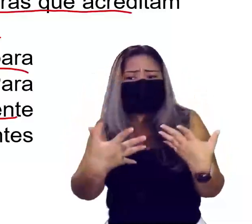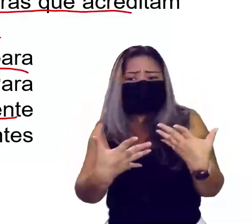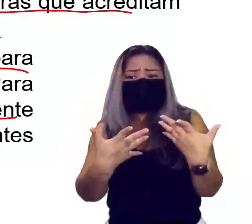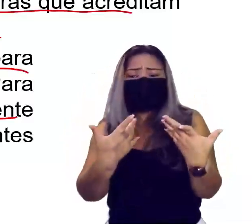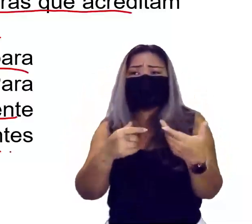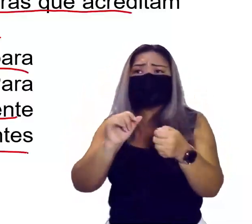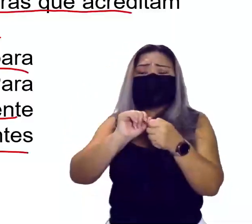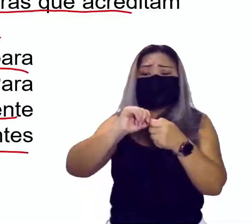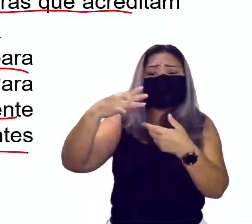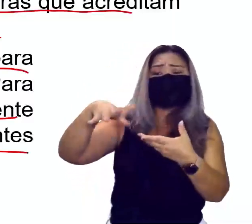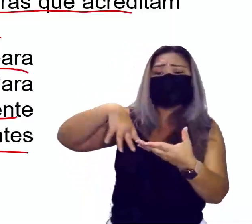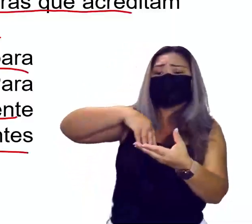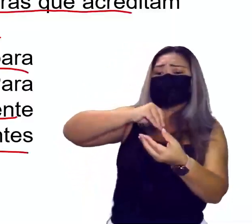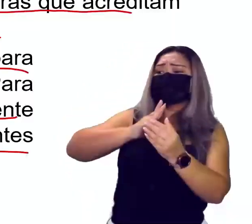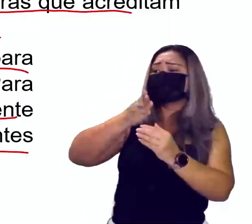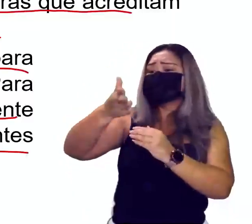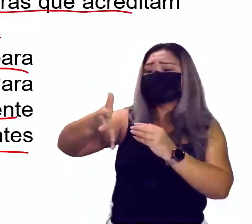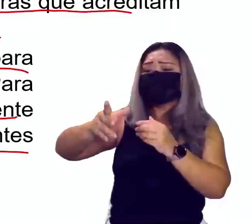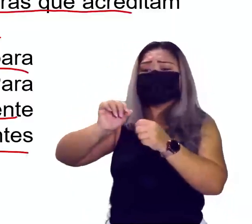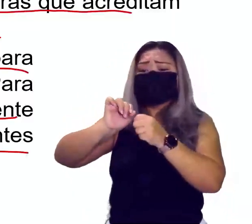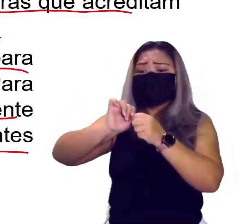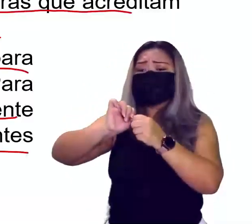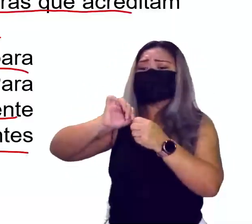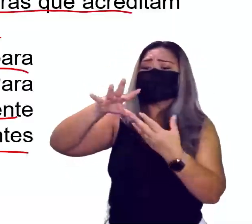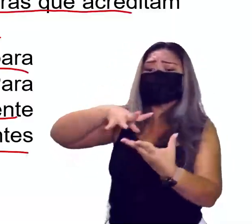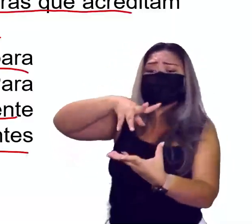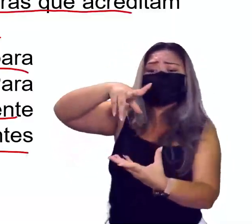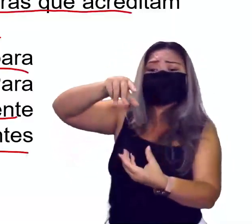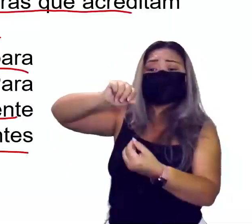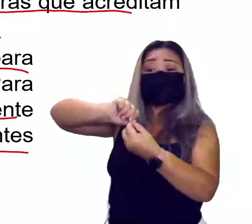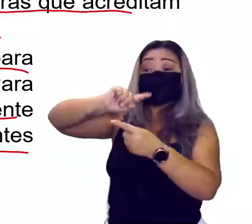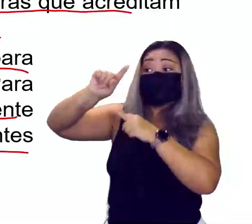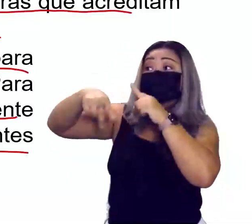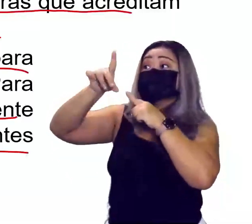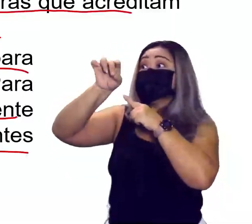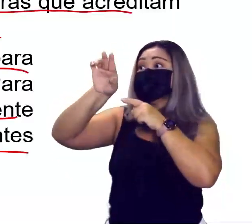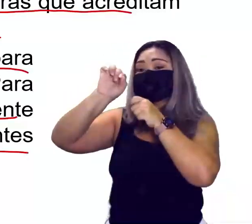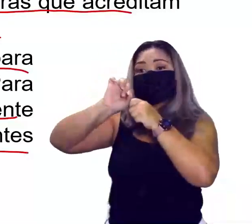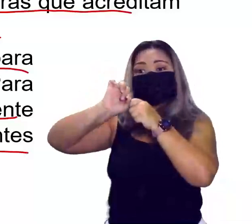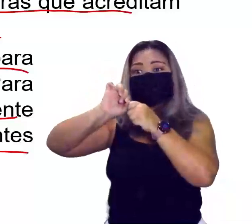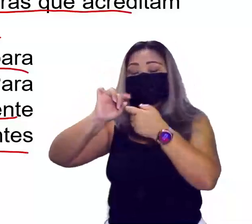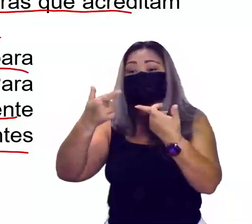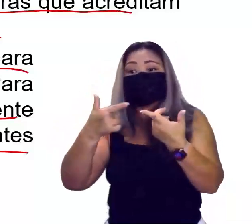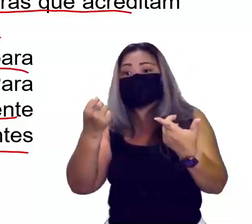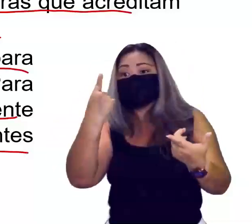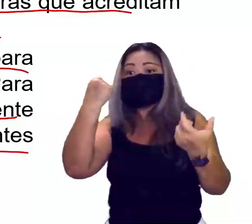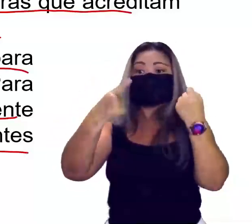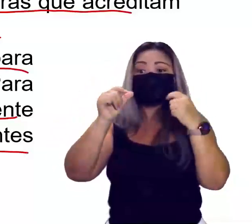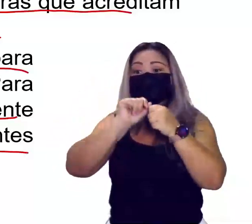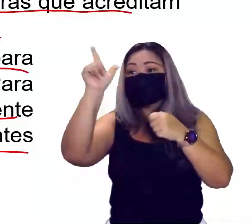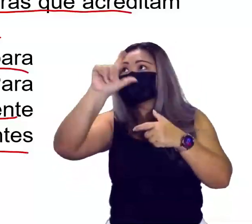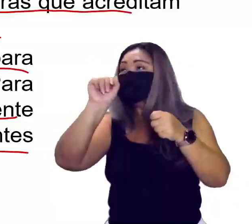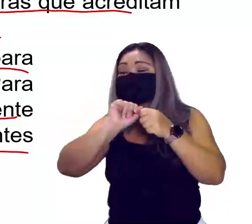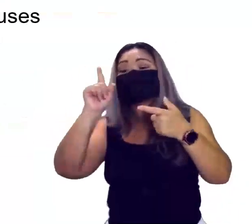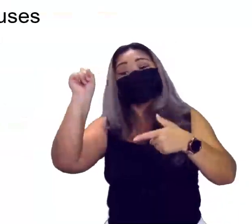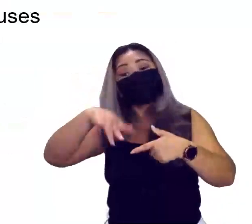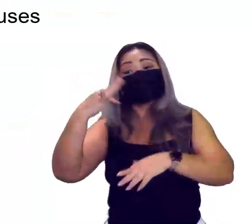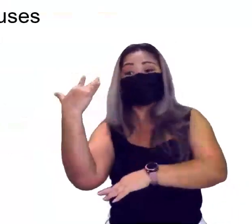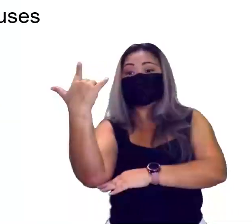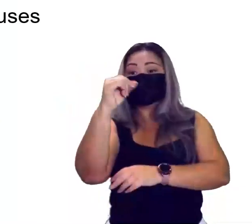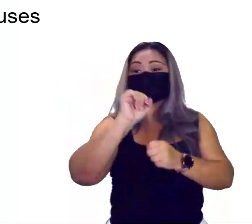sobrenaturais, decorrentes da ação dos deuses. Então, tudo que aparecia o sobrenatural, o trovão, chuva, etc., eram os